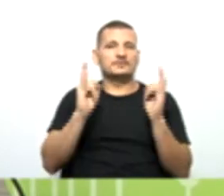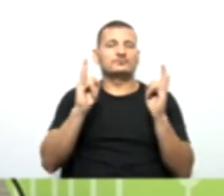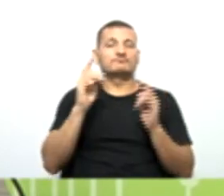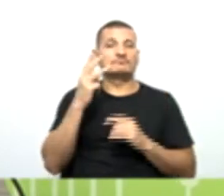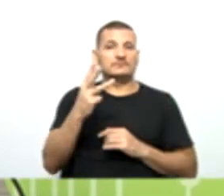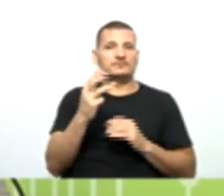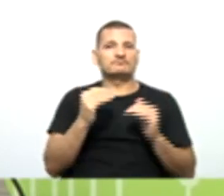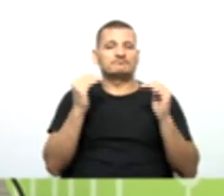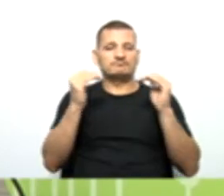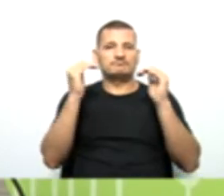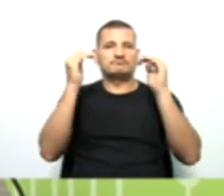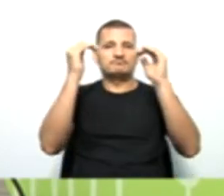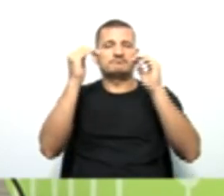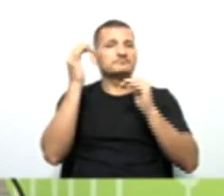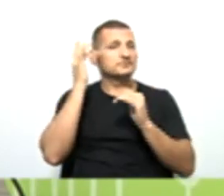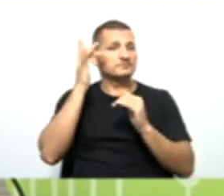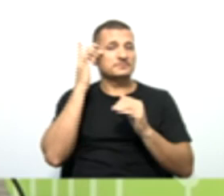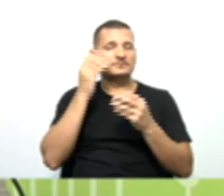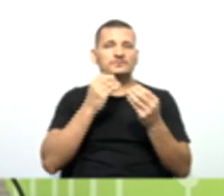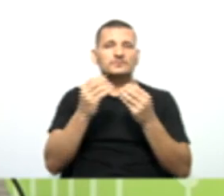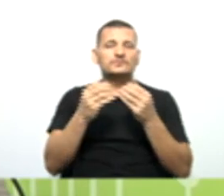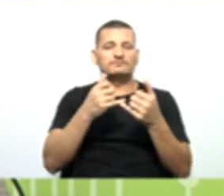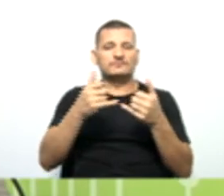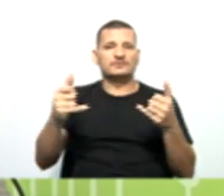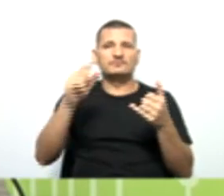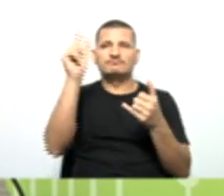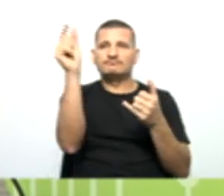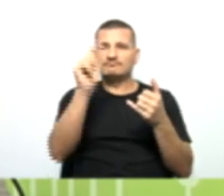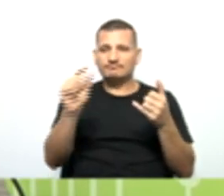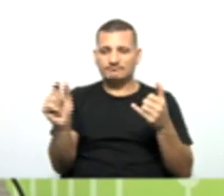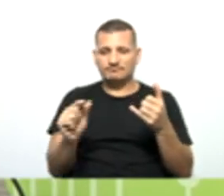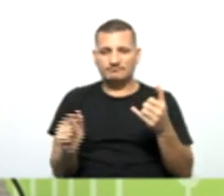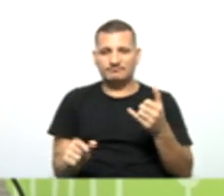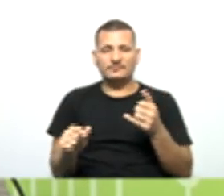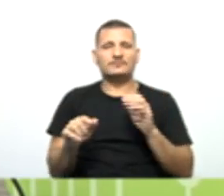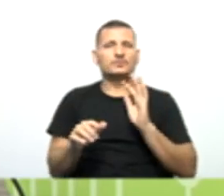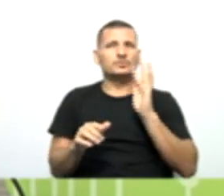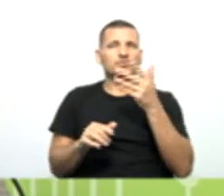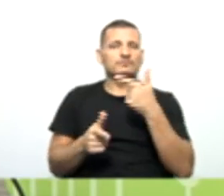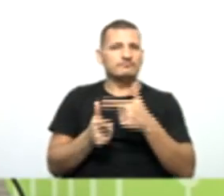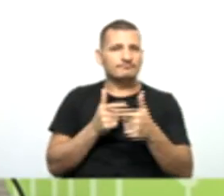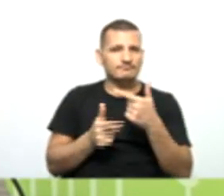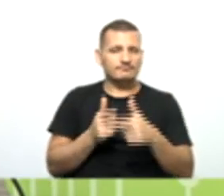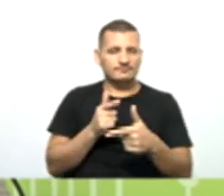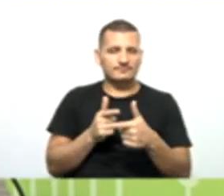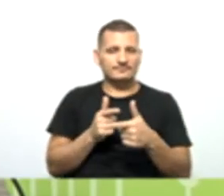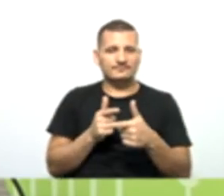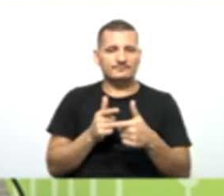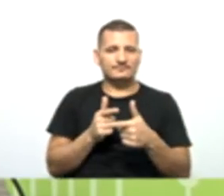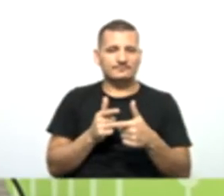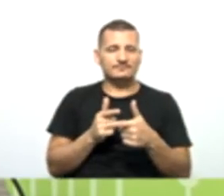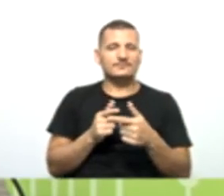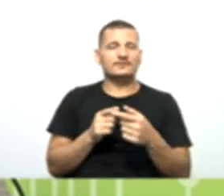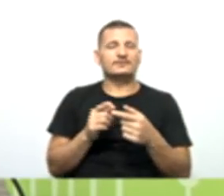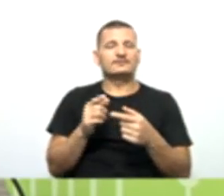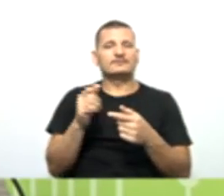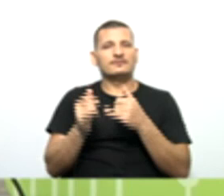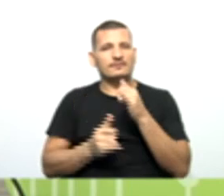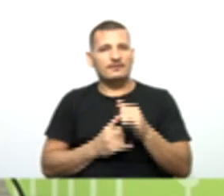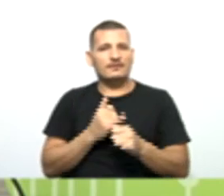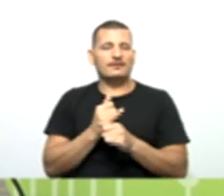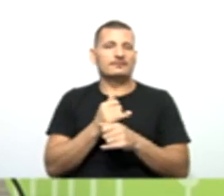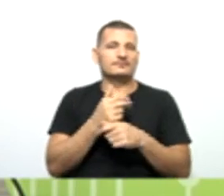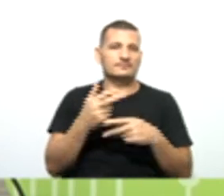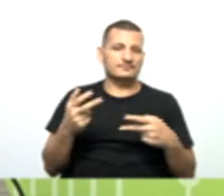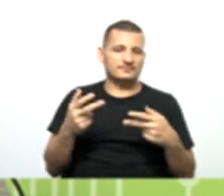andares, as pessoas não sabiam por onde os cabos passavam. Então, todo o problema que a gente tinha na conexão com a internet, a